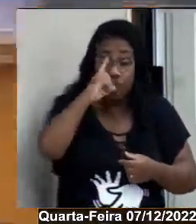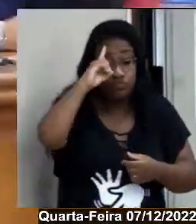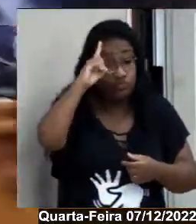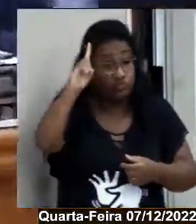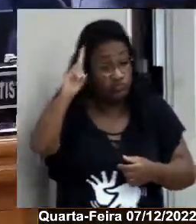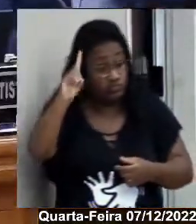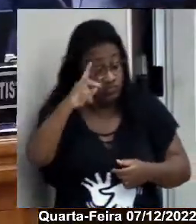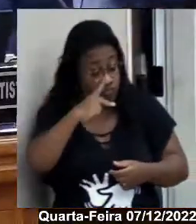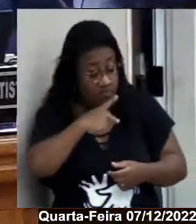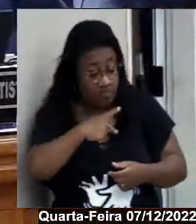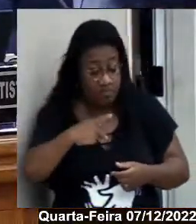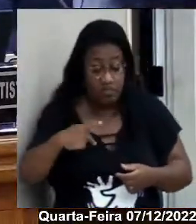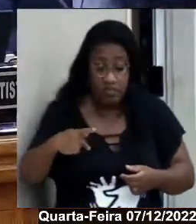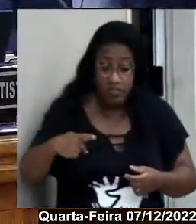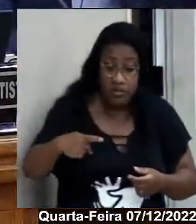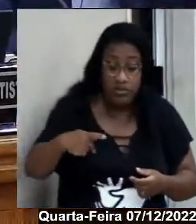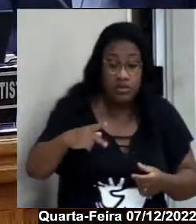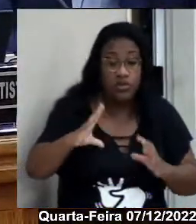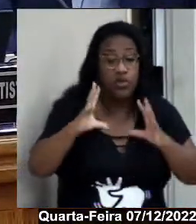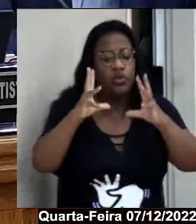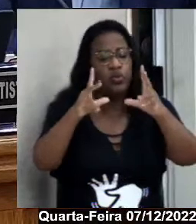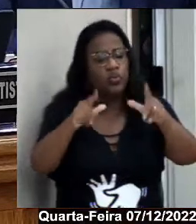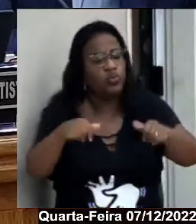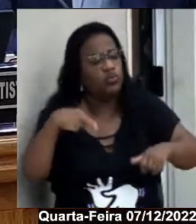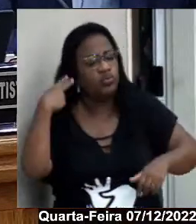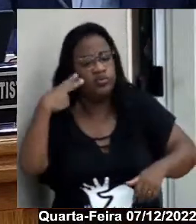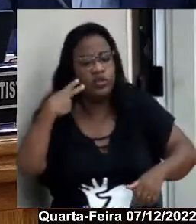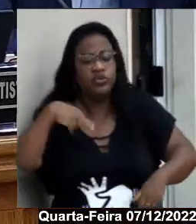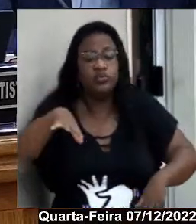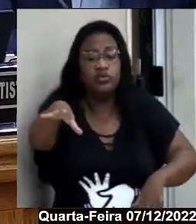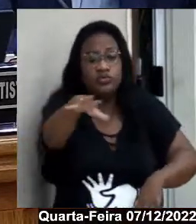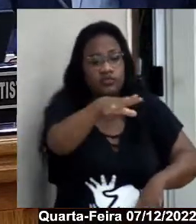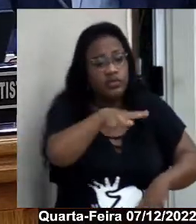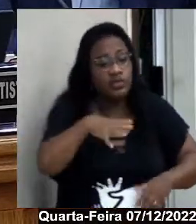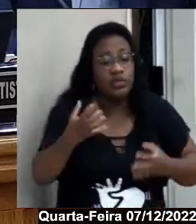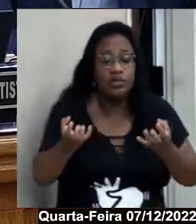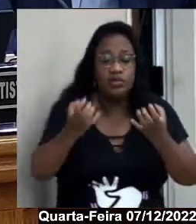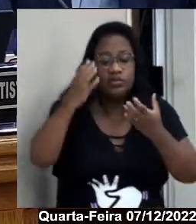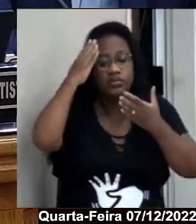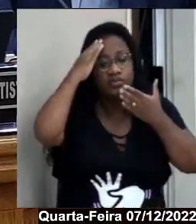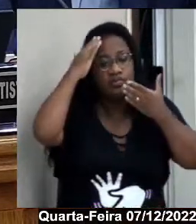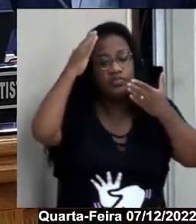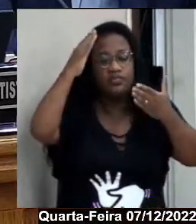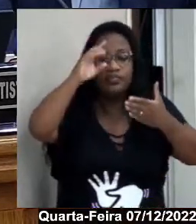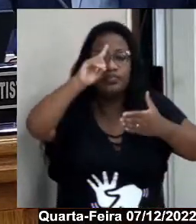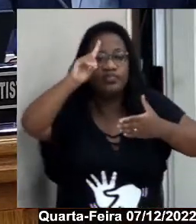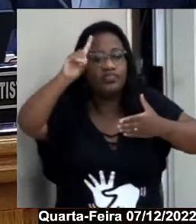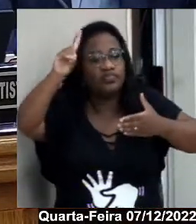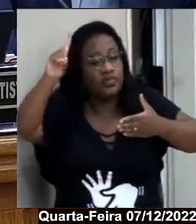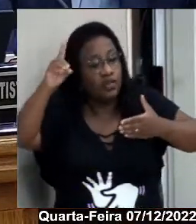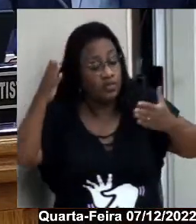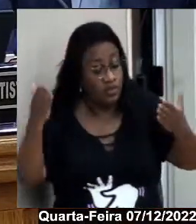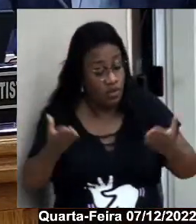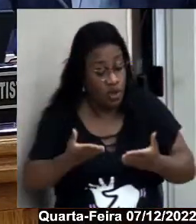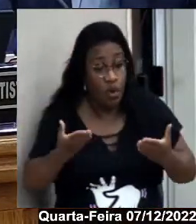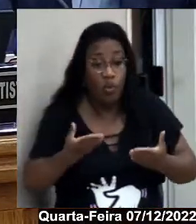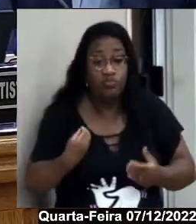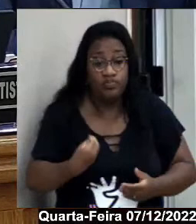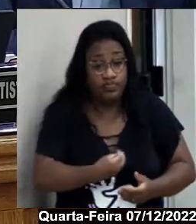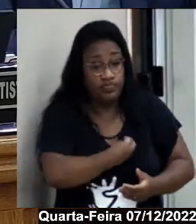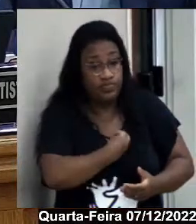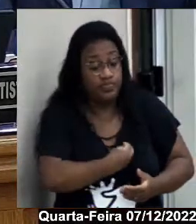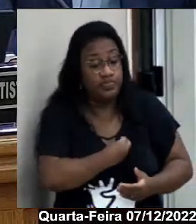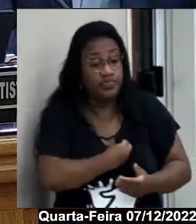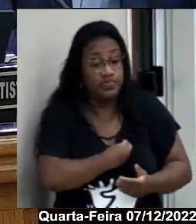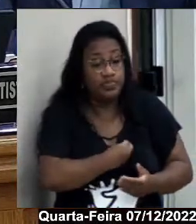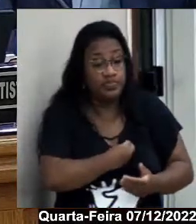Bom dia, presidente, vereadores presentes, público presente. Agradecer a Deus, né, em primeiro lugar, que nós estamos aqui nessa sessão,